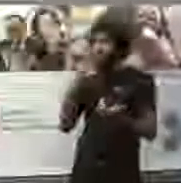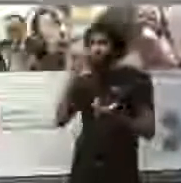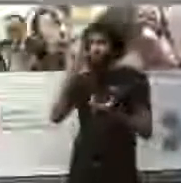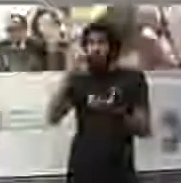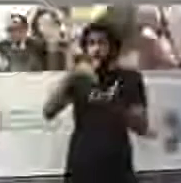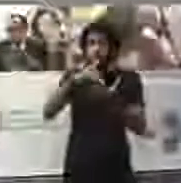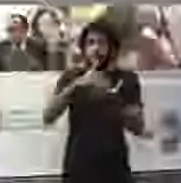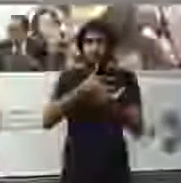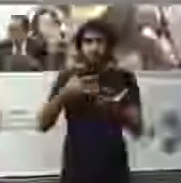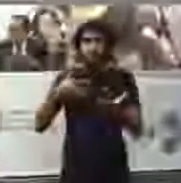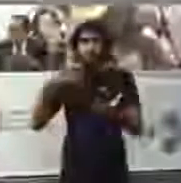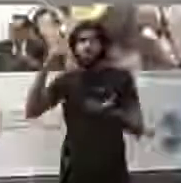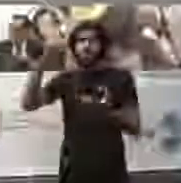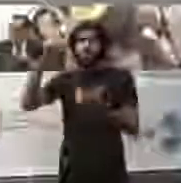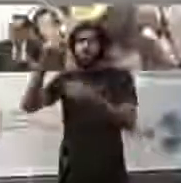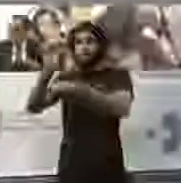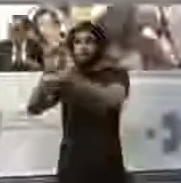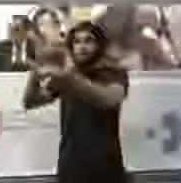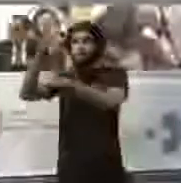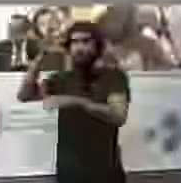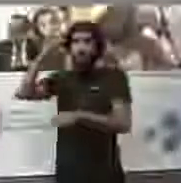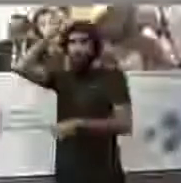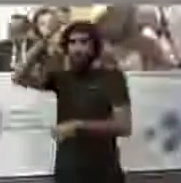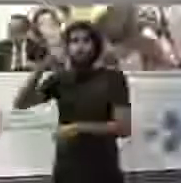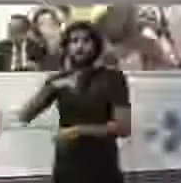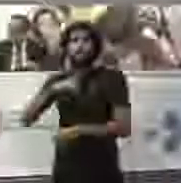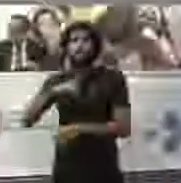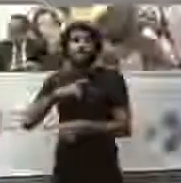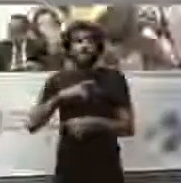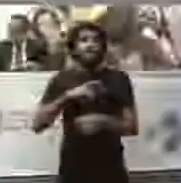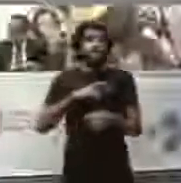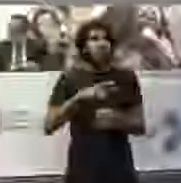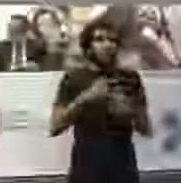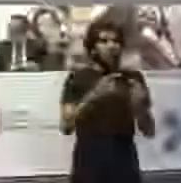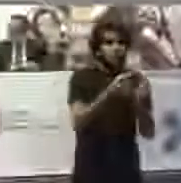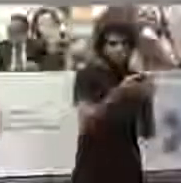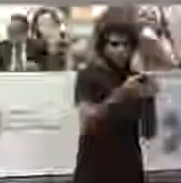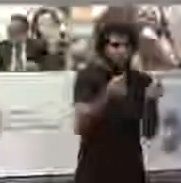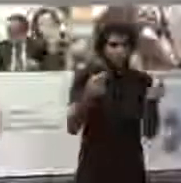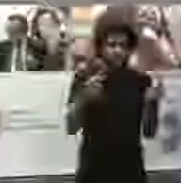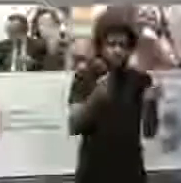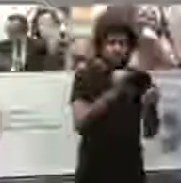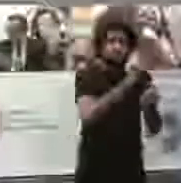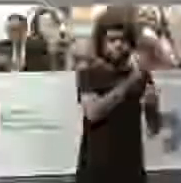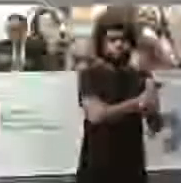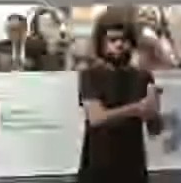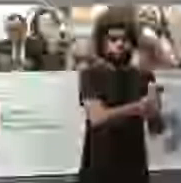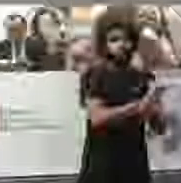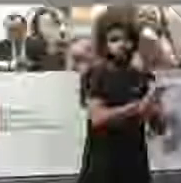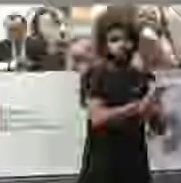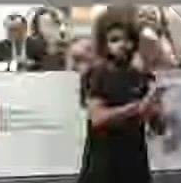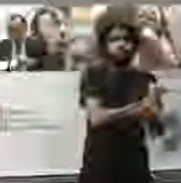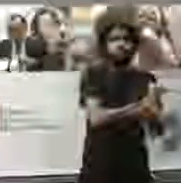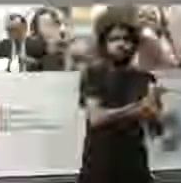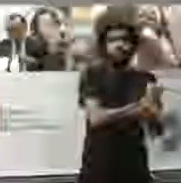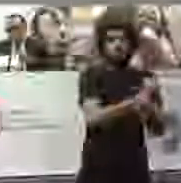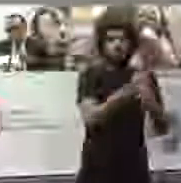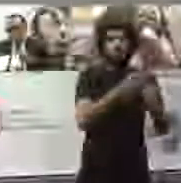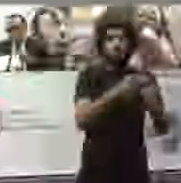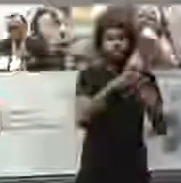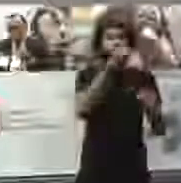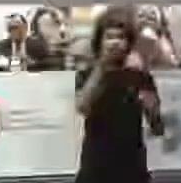teve um bloqueio dos seus bens pessoais como se o o o